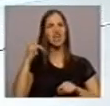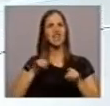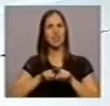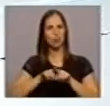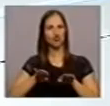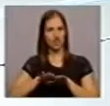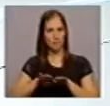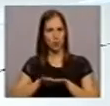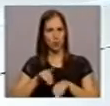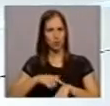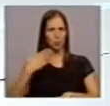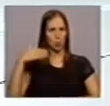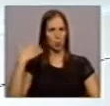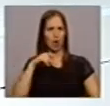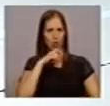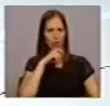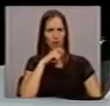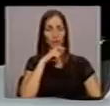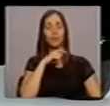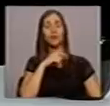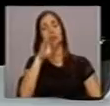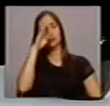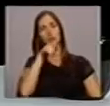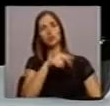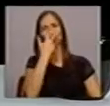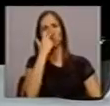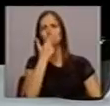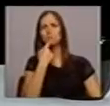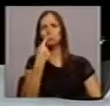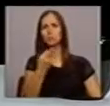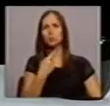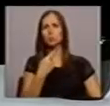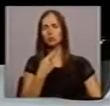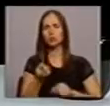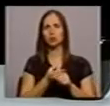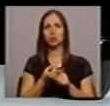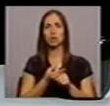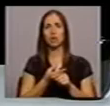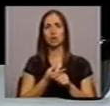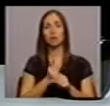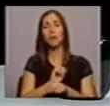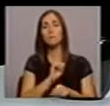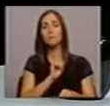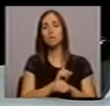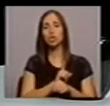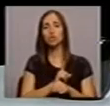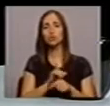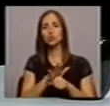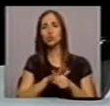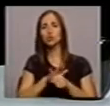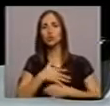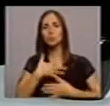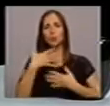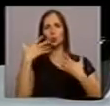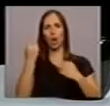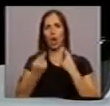tempo? Sabes que isso é, curiosamente, uma das perguntas mais interessantes, até mesmo de áreas mais esotéricas, que algumas correntes dizem